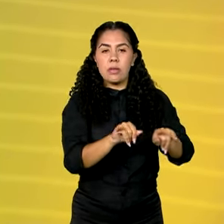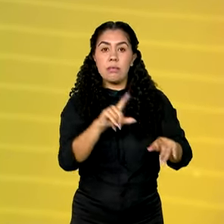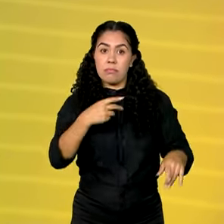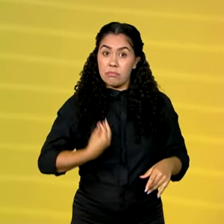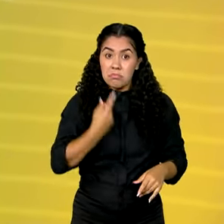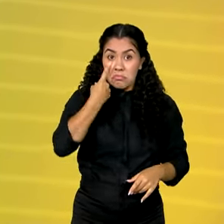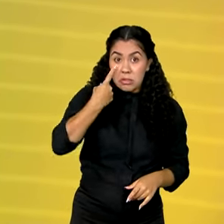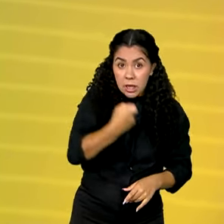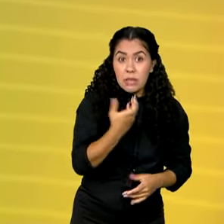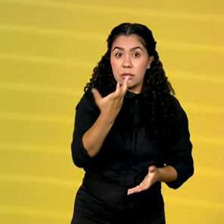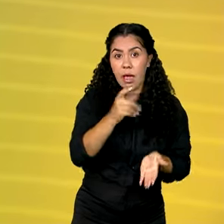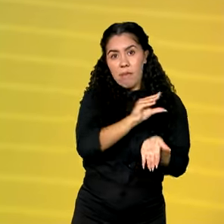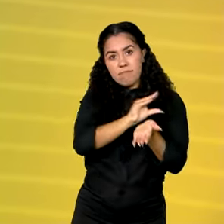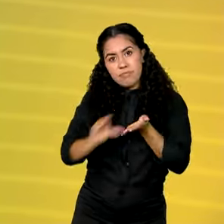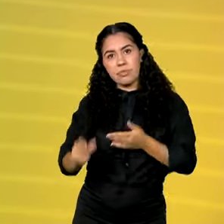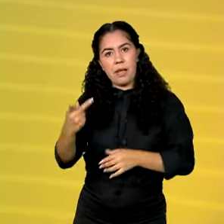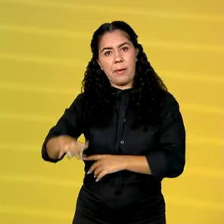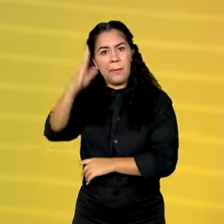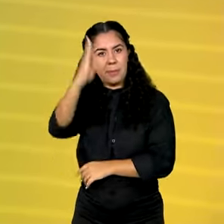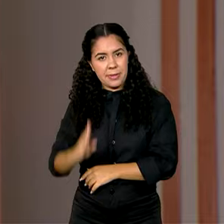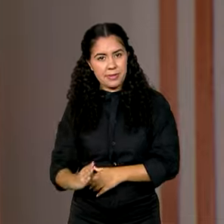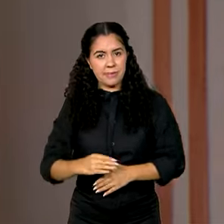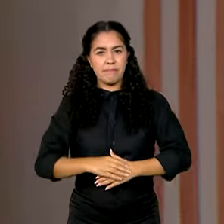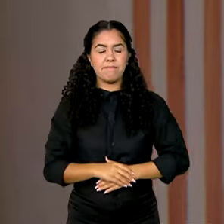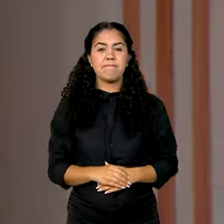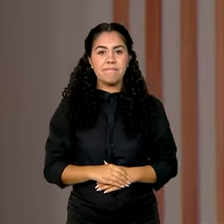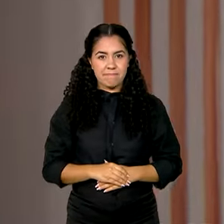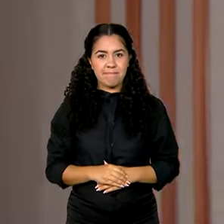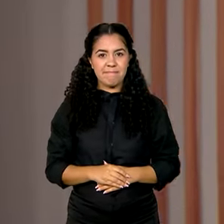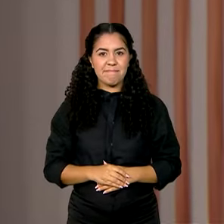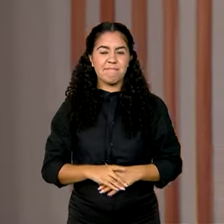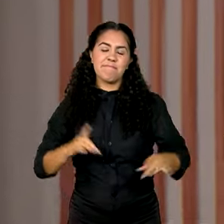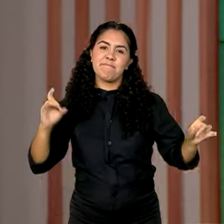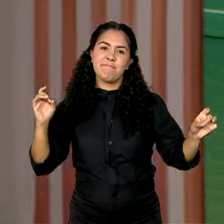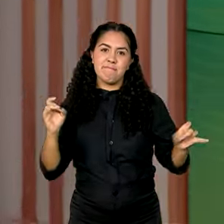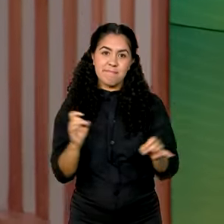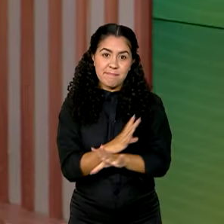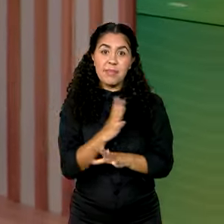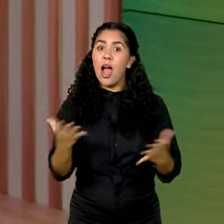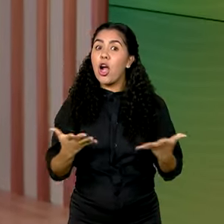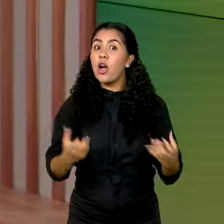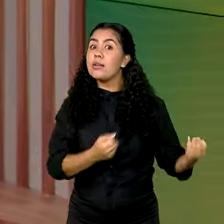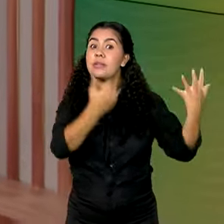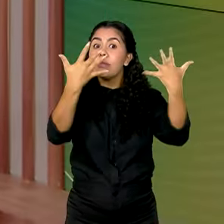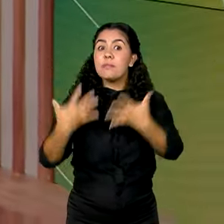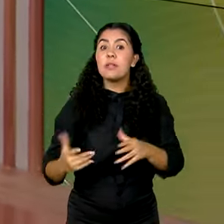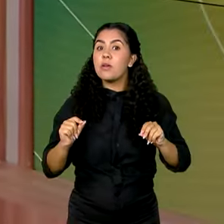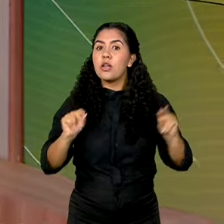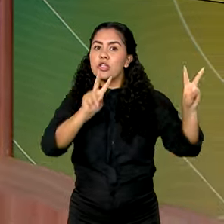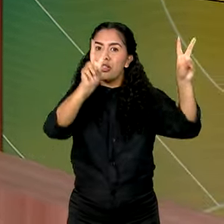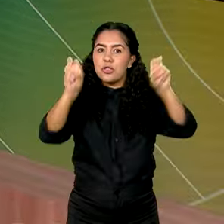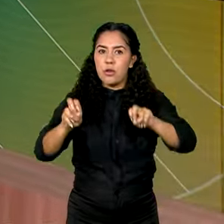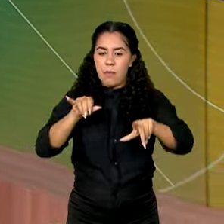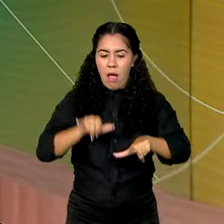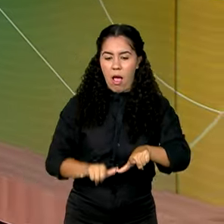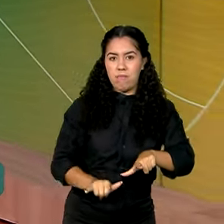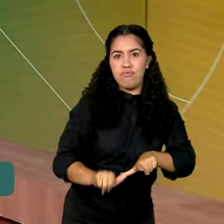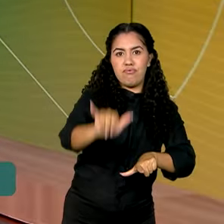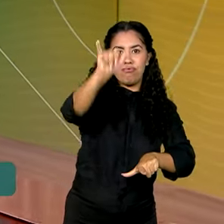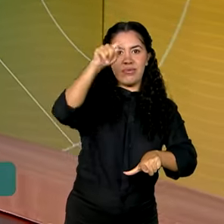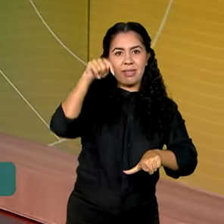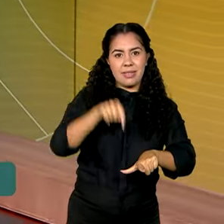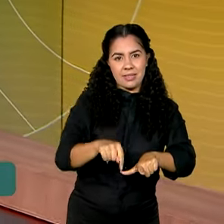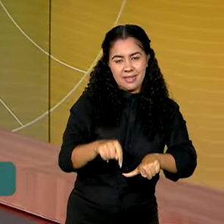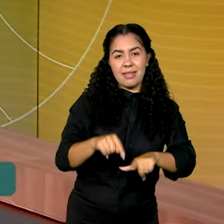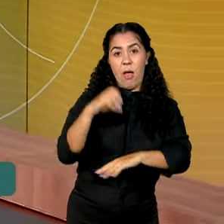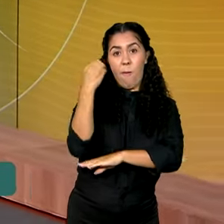estejam interessadas em investir no Brasil. E a gente encerra esta edição falando da reabertura do aeroporto Salgado Filho,